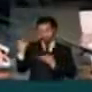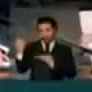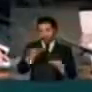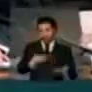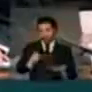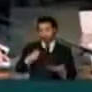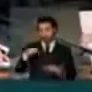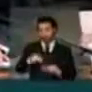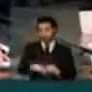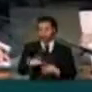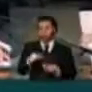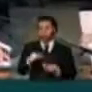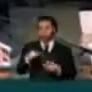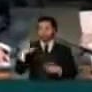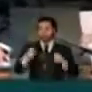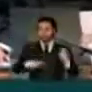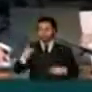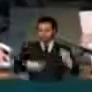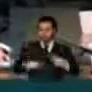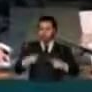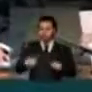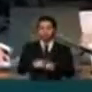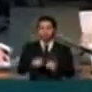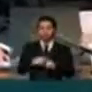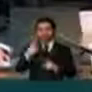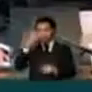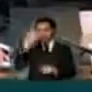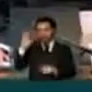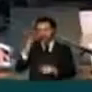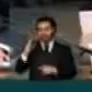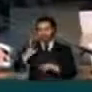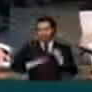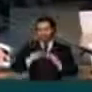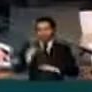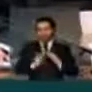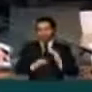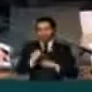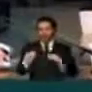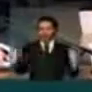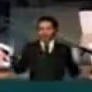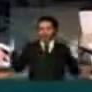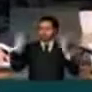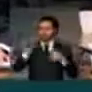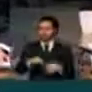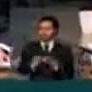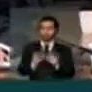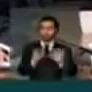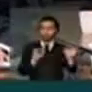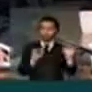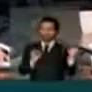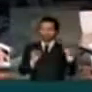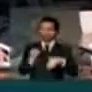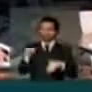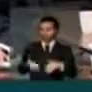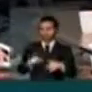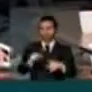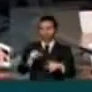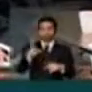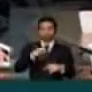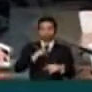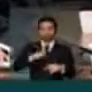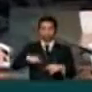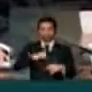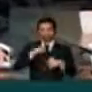ouvir, né? E principalmente os profissionais da área que vieram de tão longe e que merecem todo o nosso respeito.